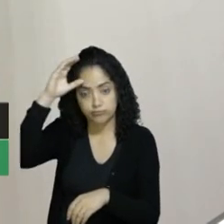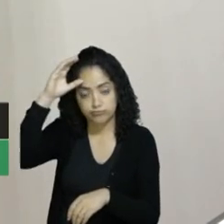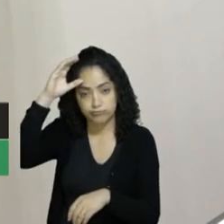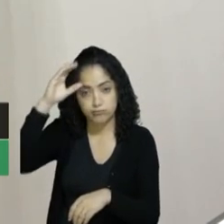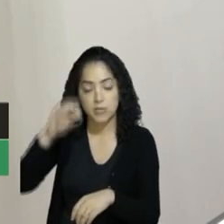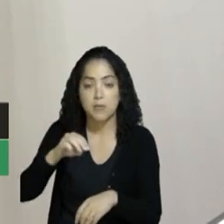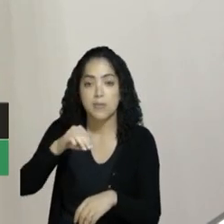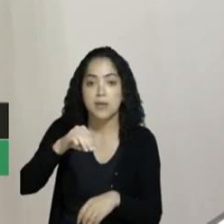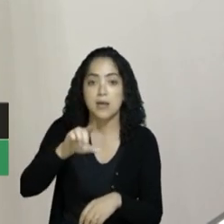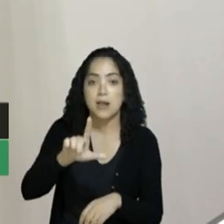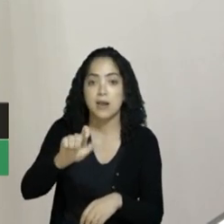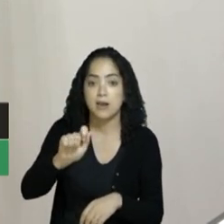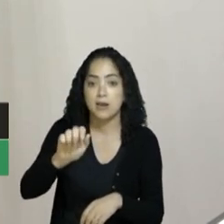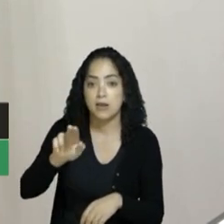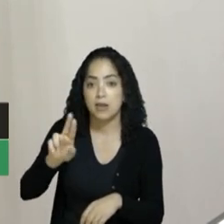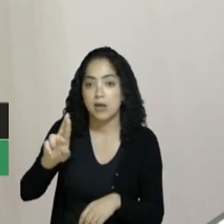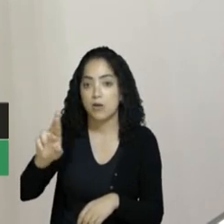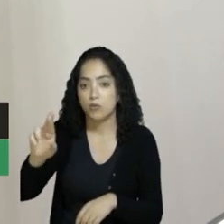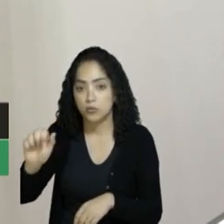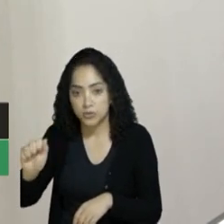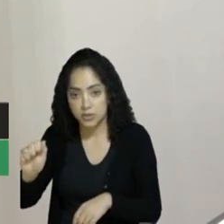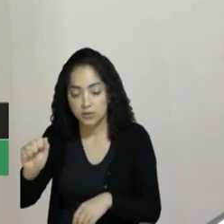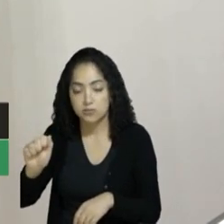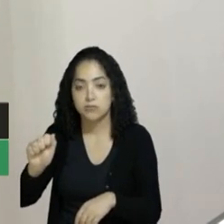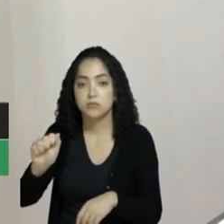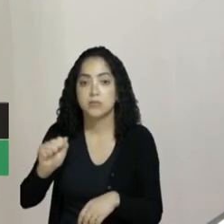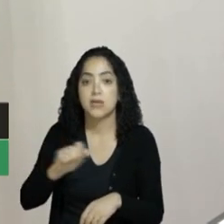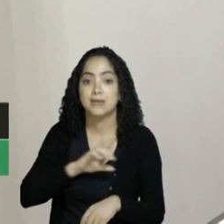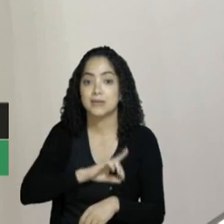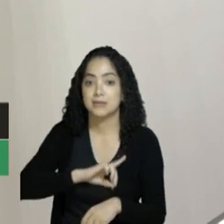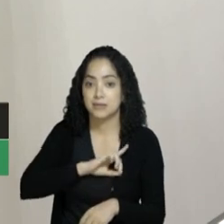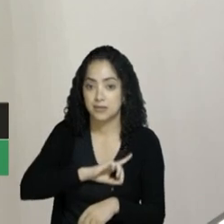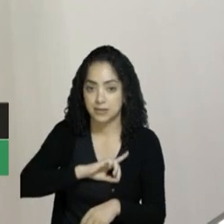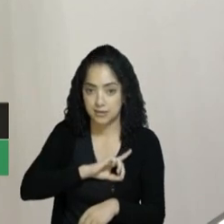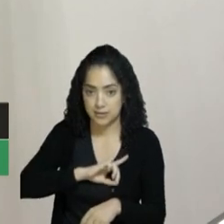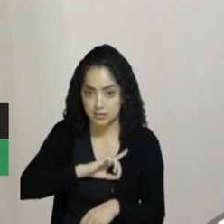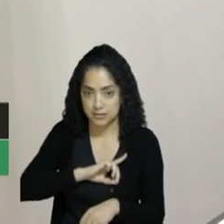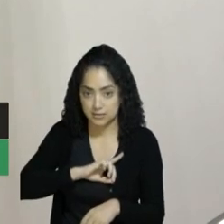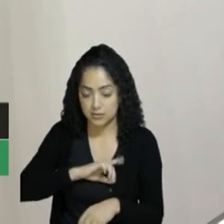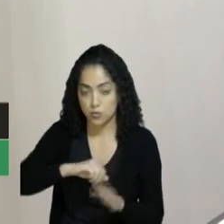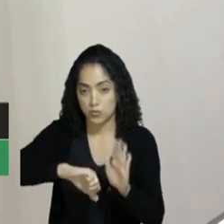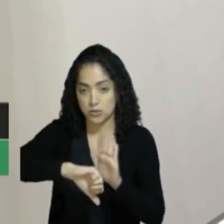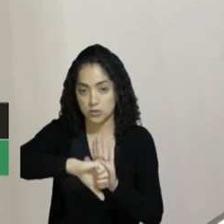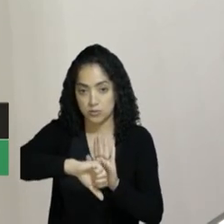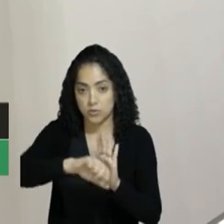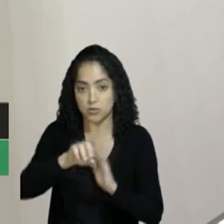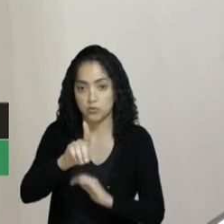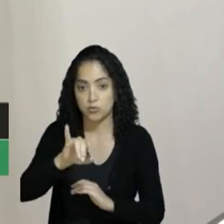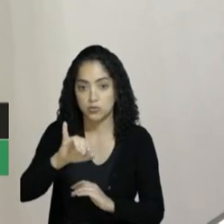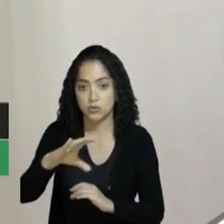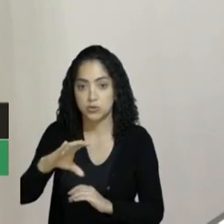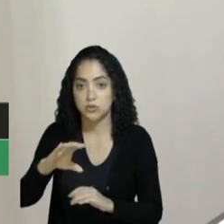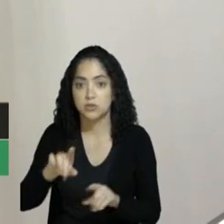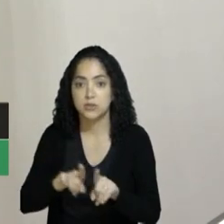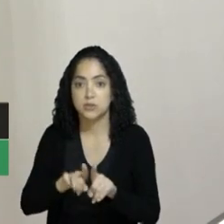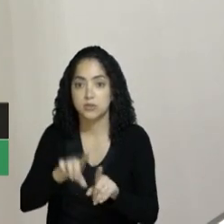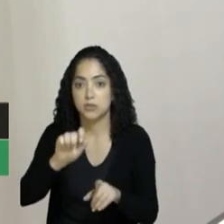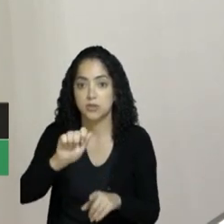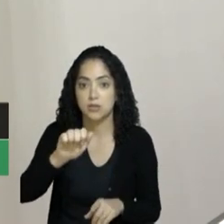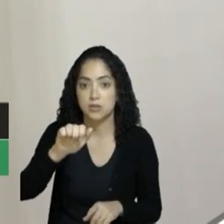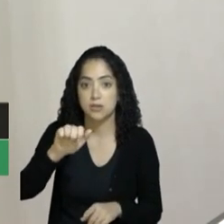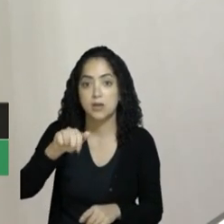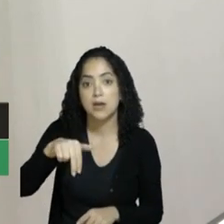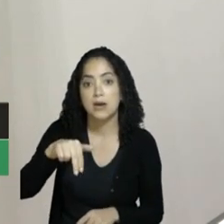O delegado Yuri Micheluzzi, da Delegacia de Investigação Criminal do DIC, o delegado Anselmo Cruz, da